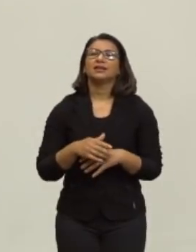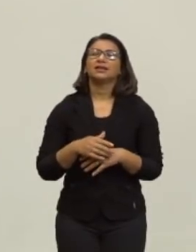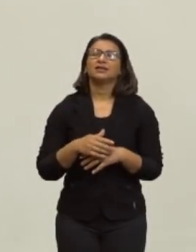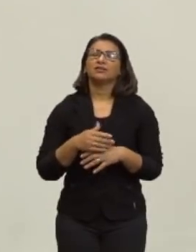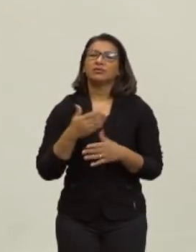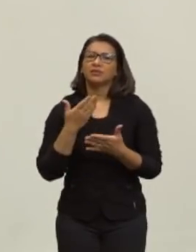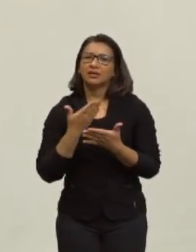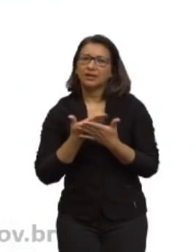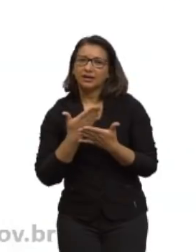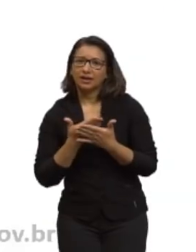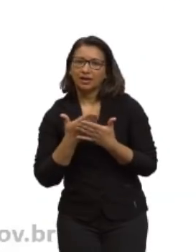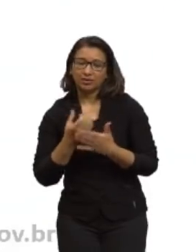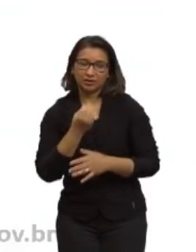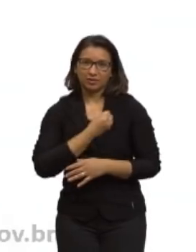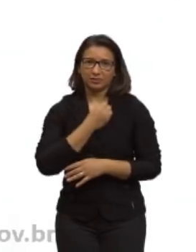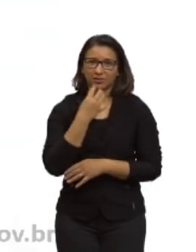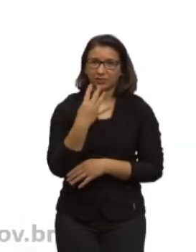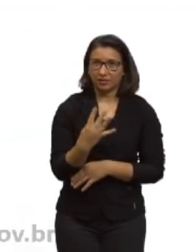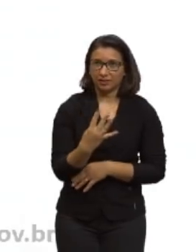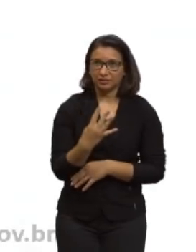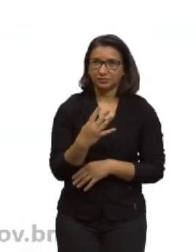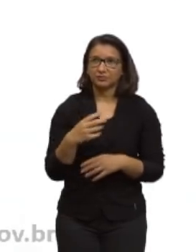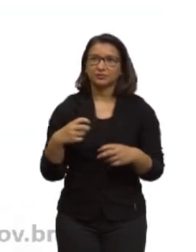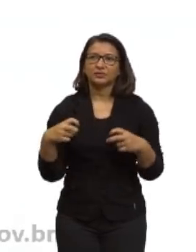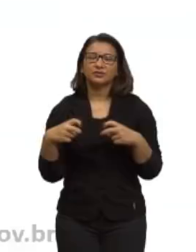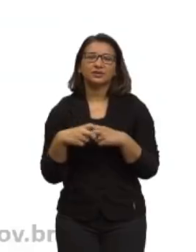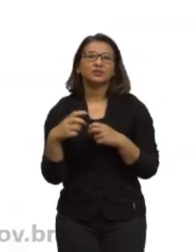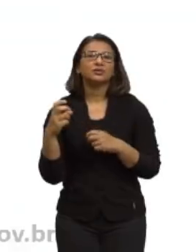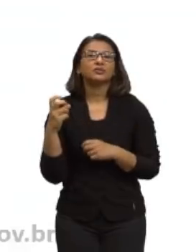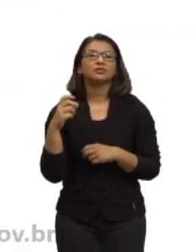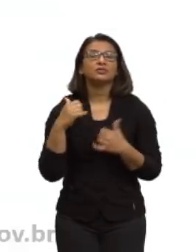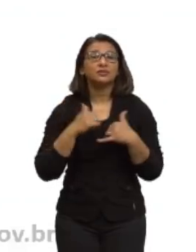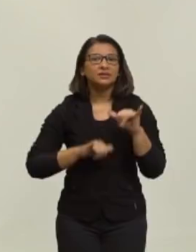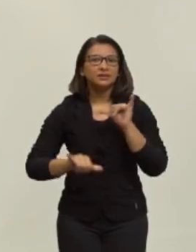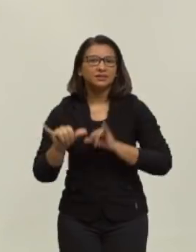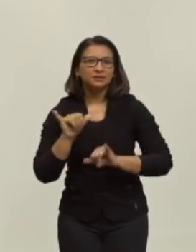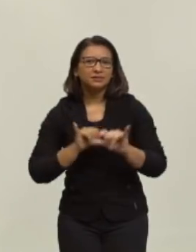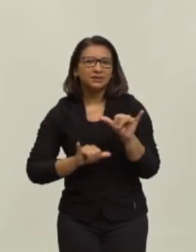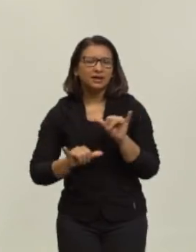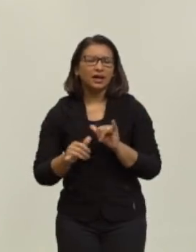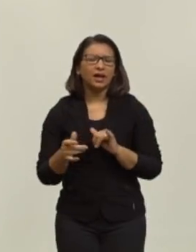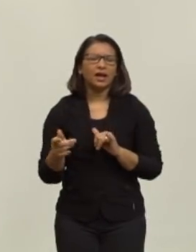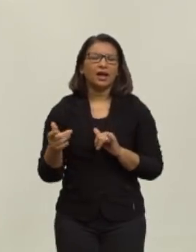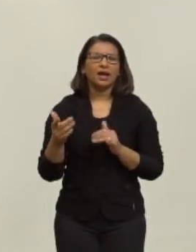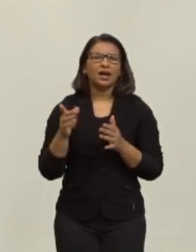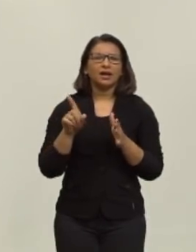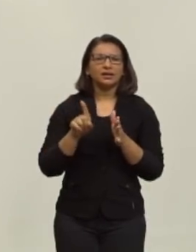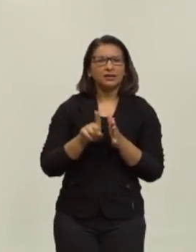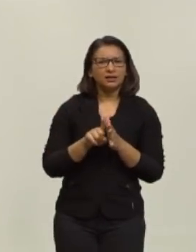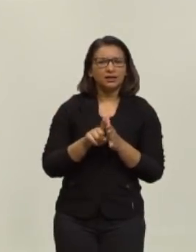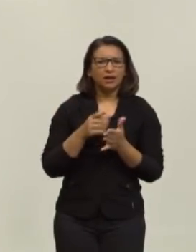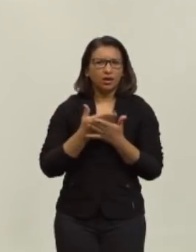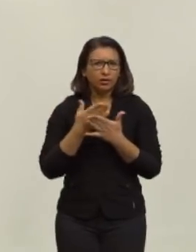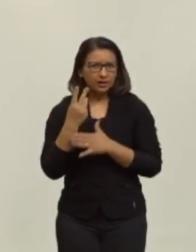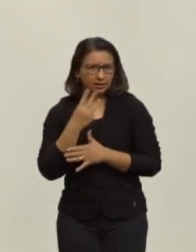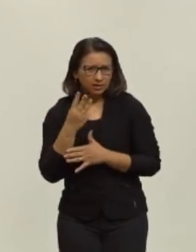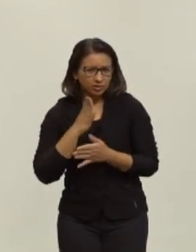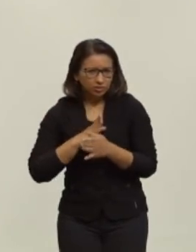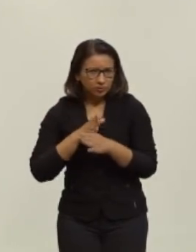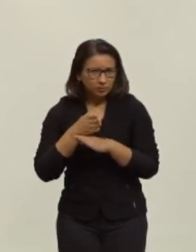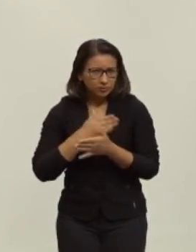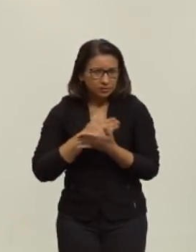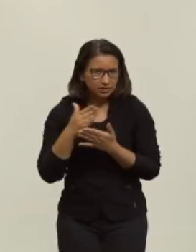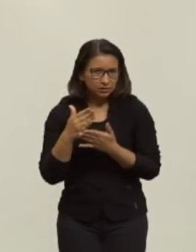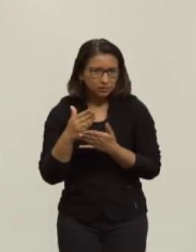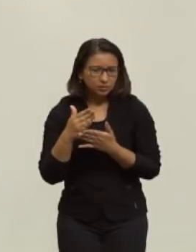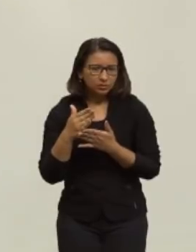físico-química aula de número 4 até a última aula aula de número 3 nós demos entrada no conteúdo de